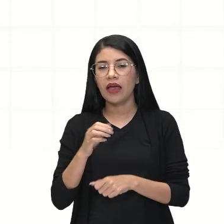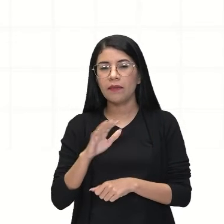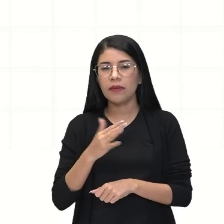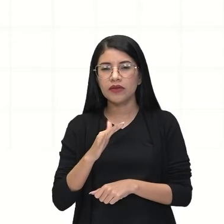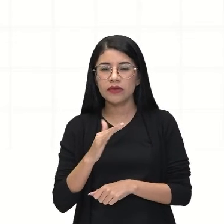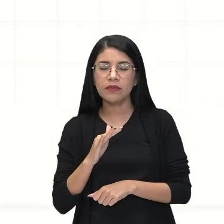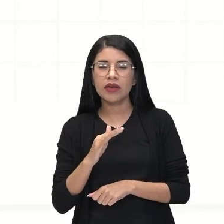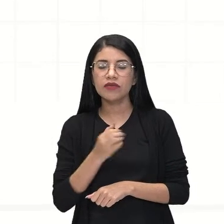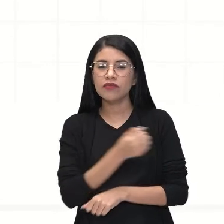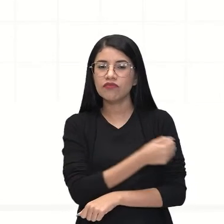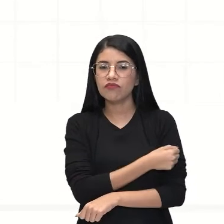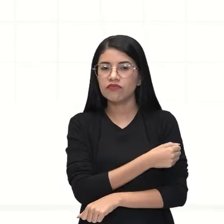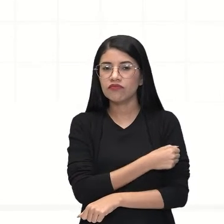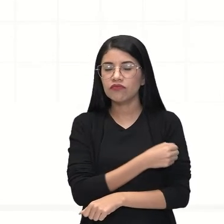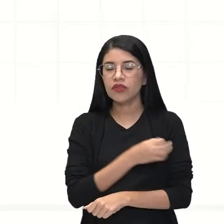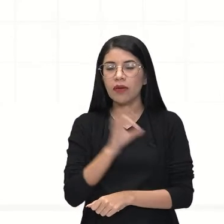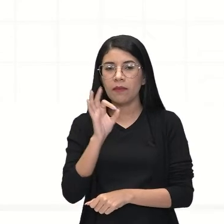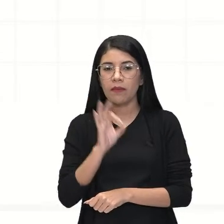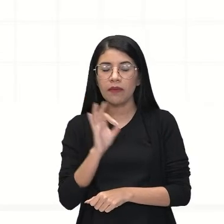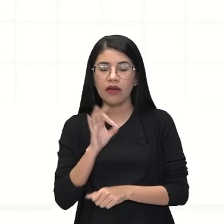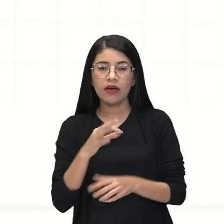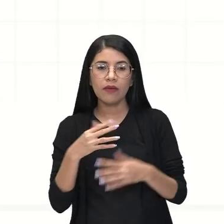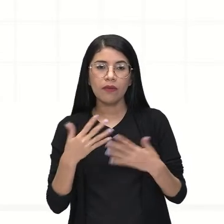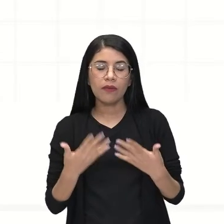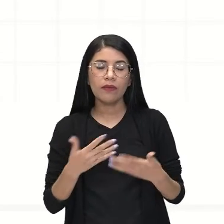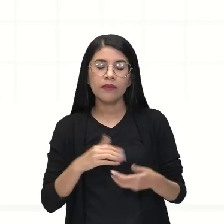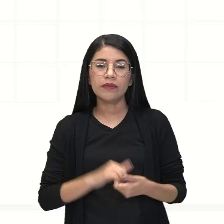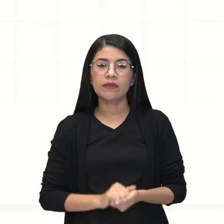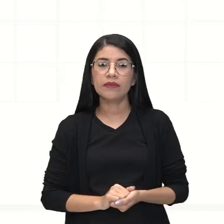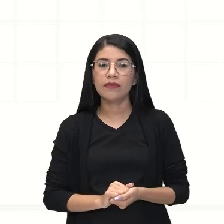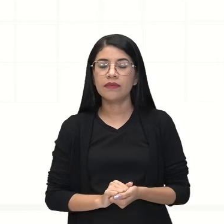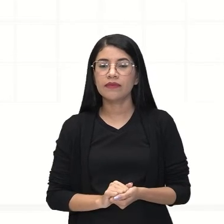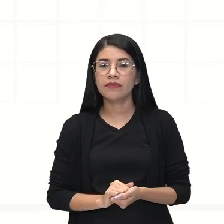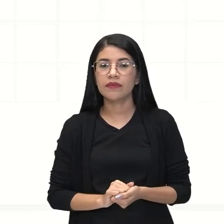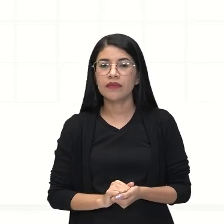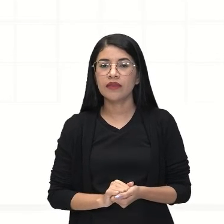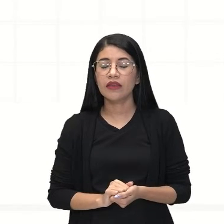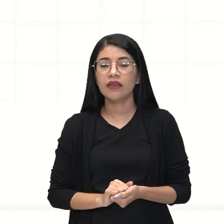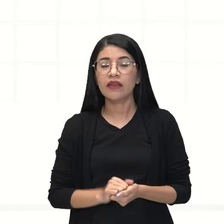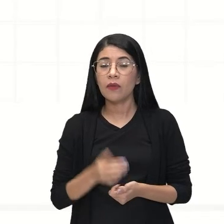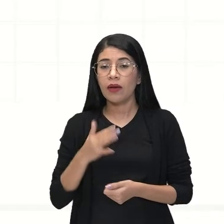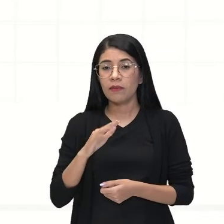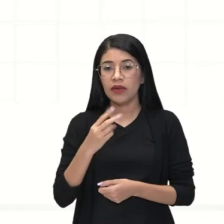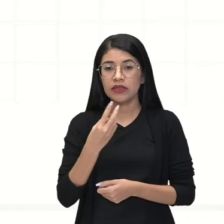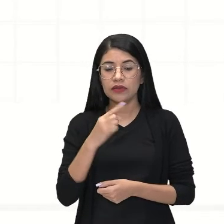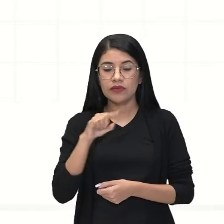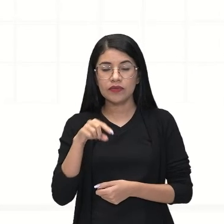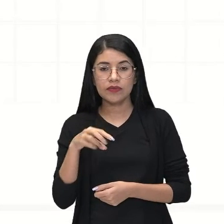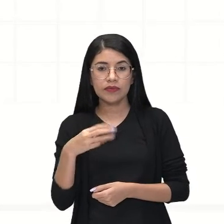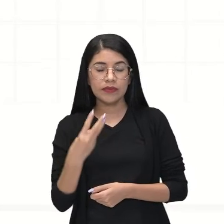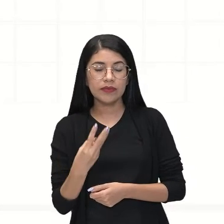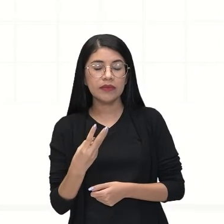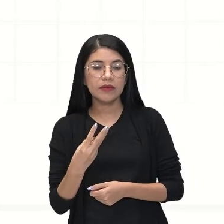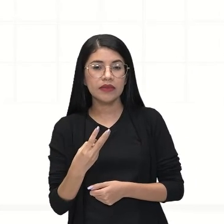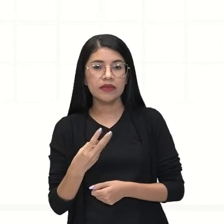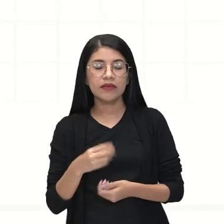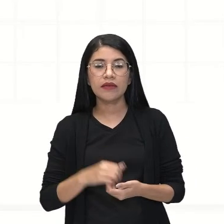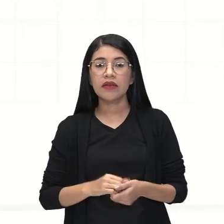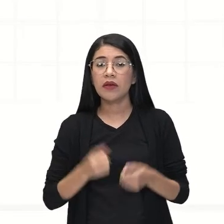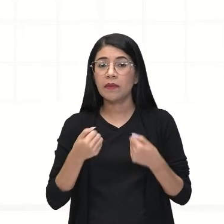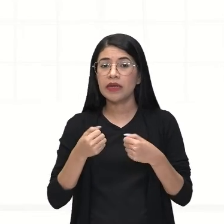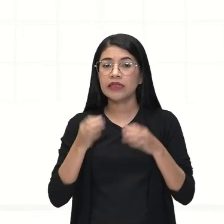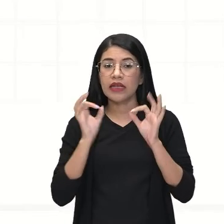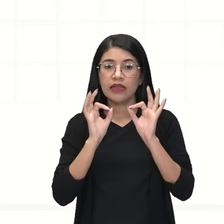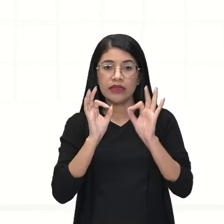média? Então, a média de horas estudadas é de 2,3. Então, a gente tem que olhar no gráfico quantos